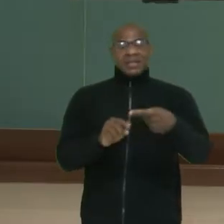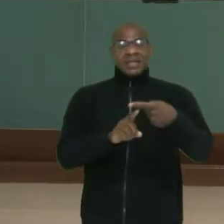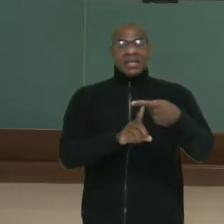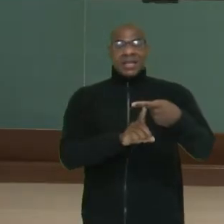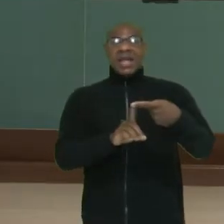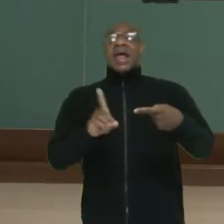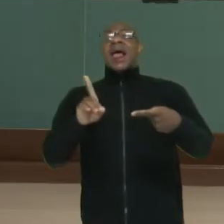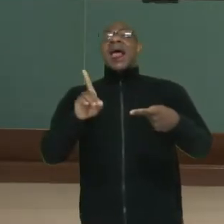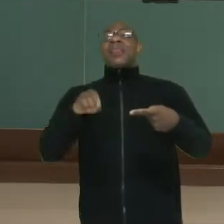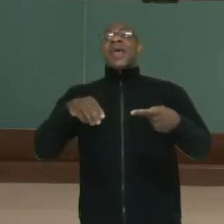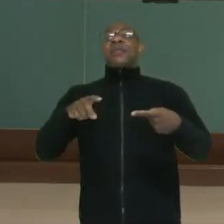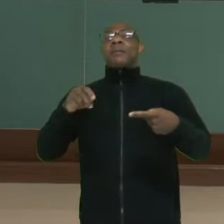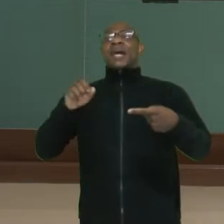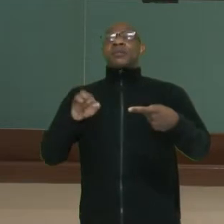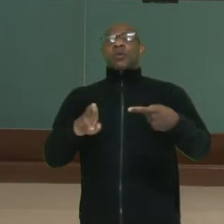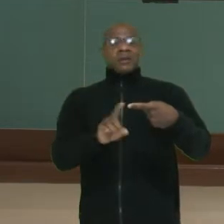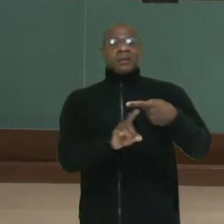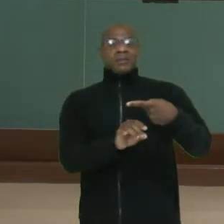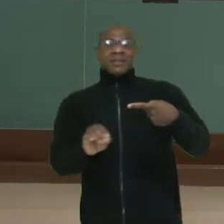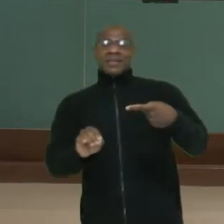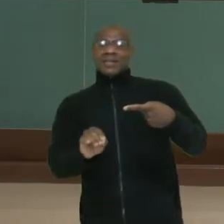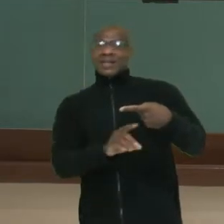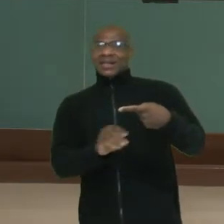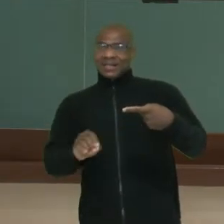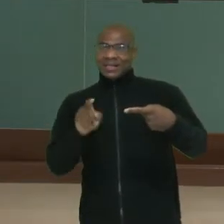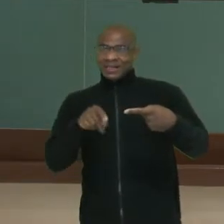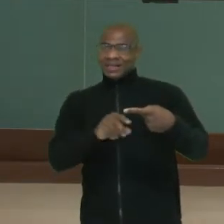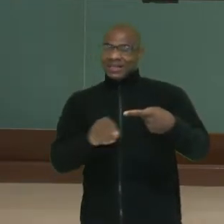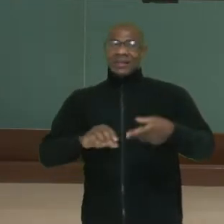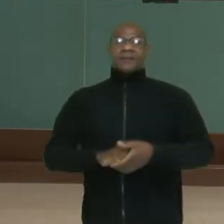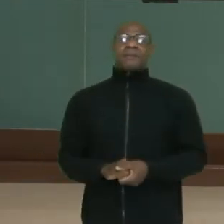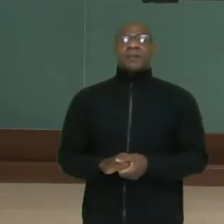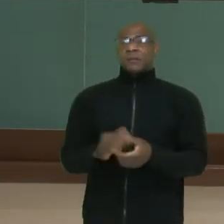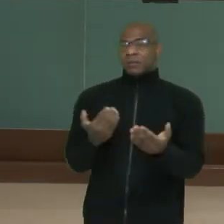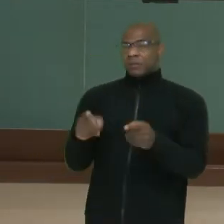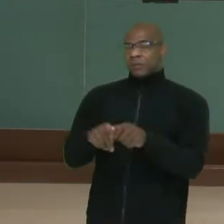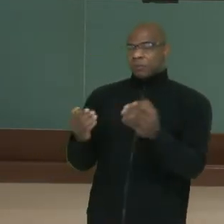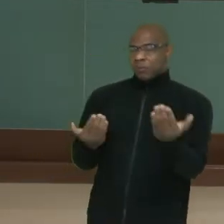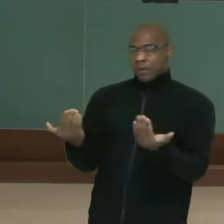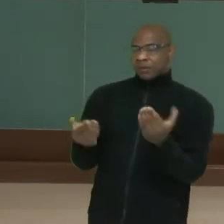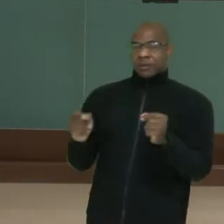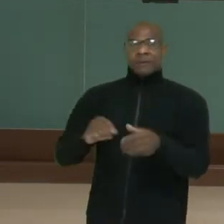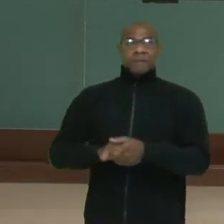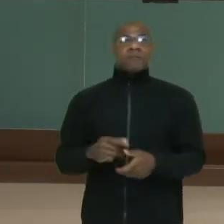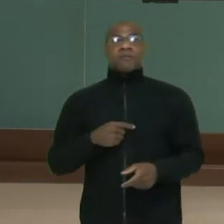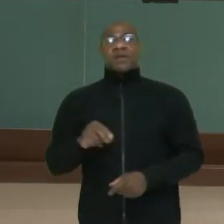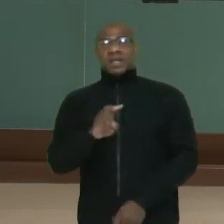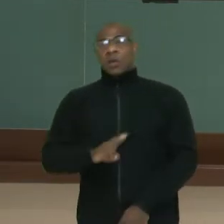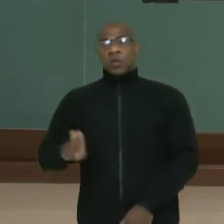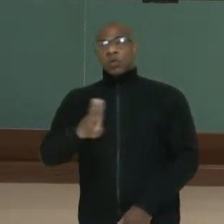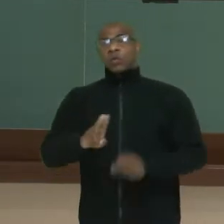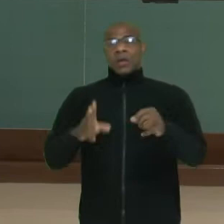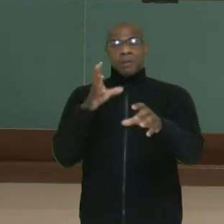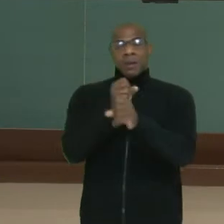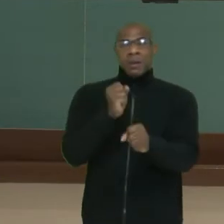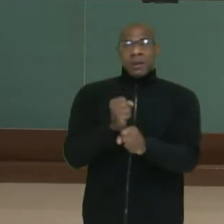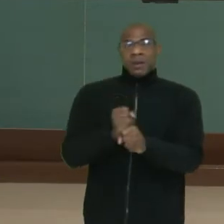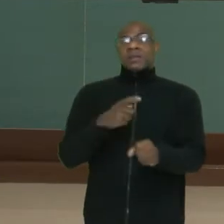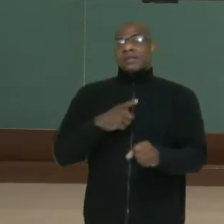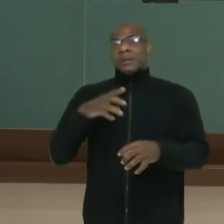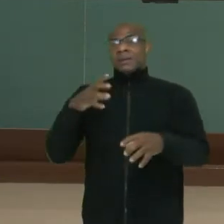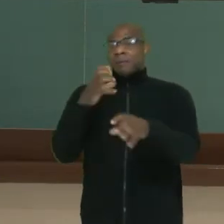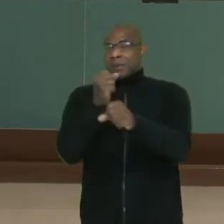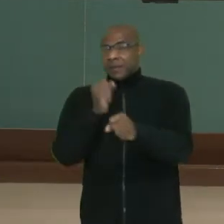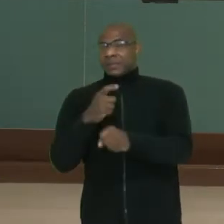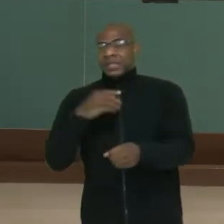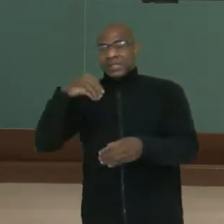Então, porcentagem é uma comparação, ok? Como fazemos uso da porcentagem nos cálculos que envolvem juros?